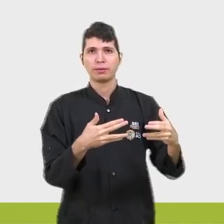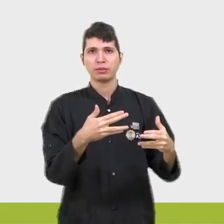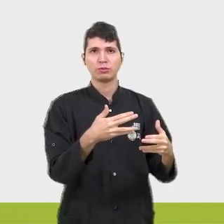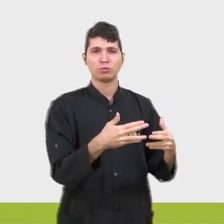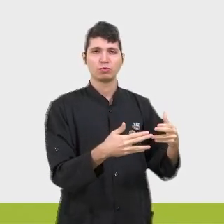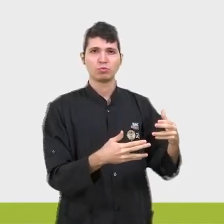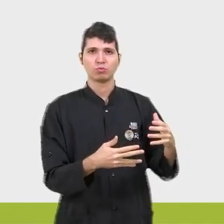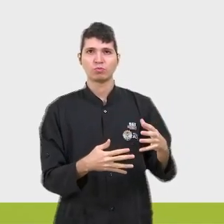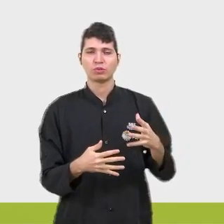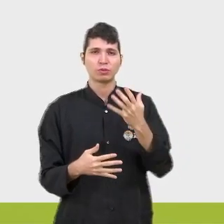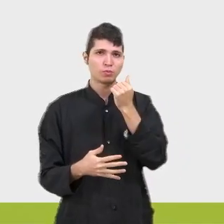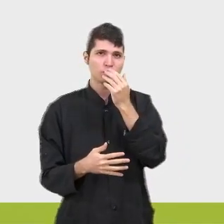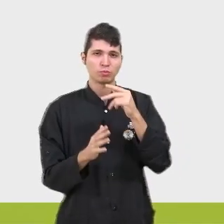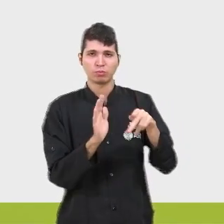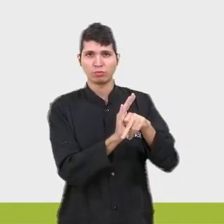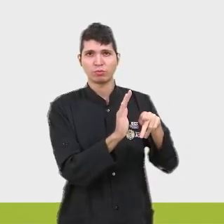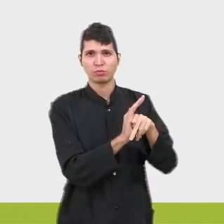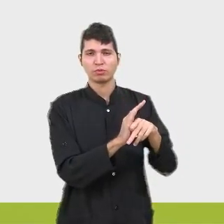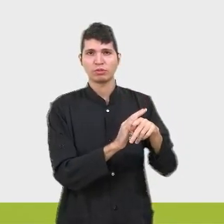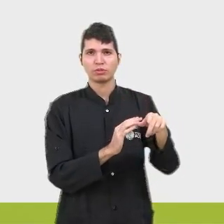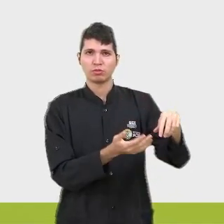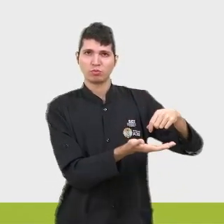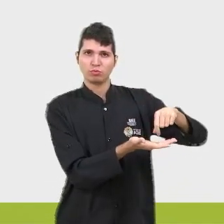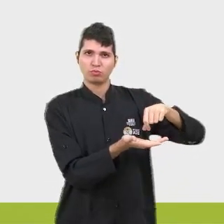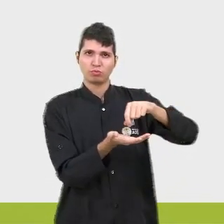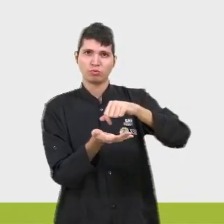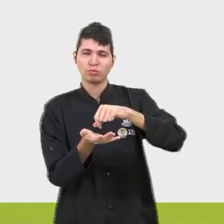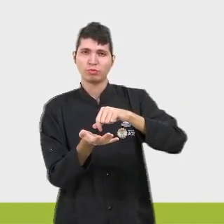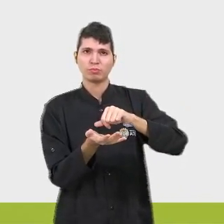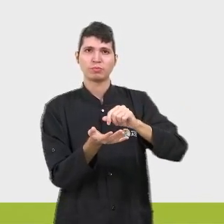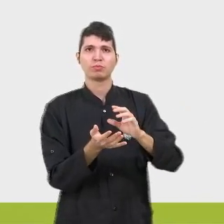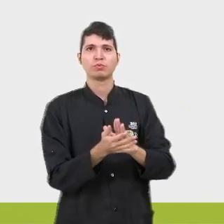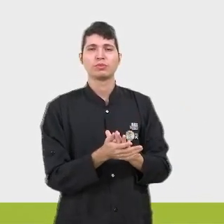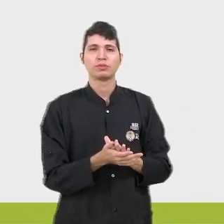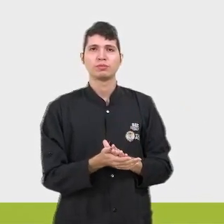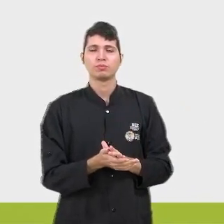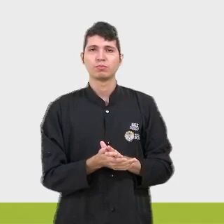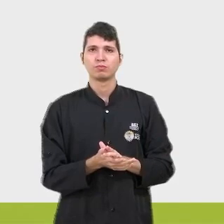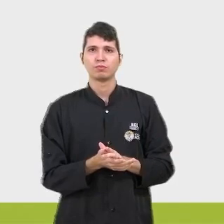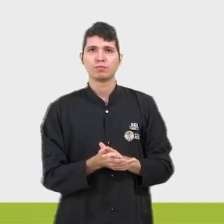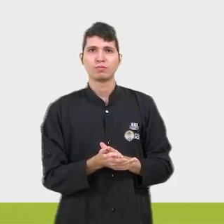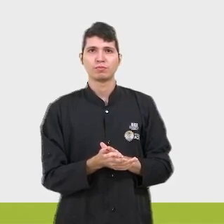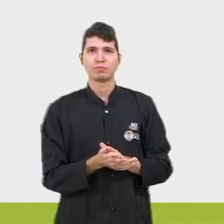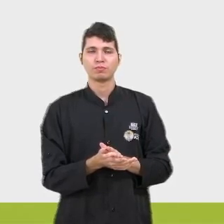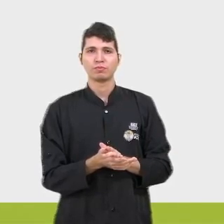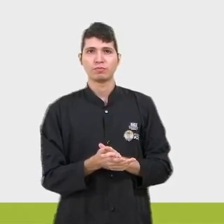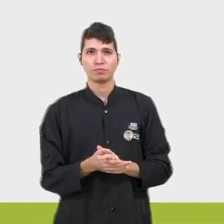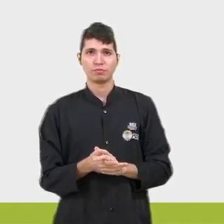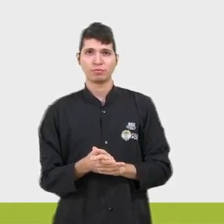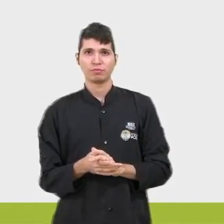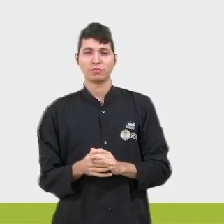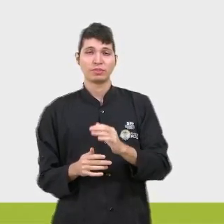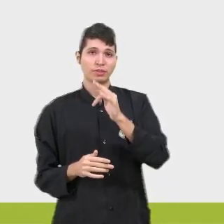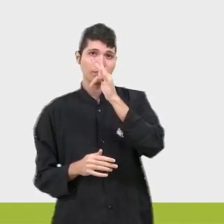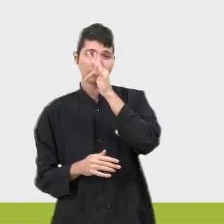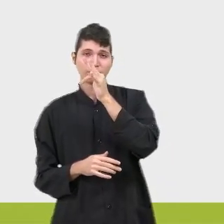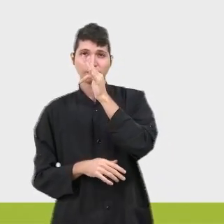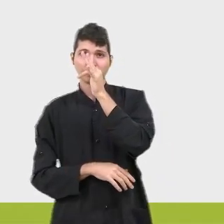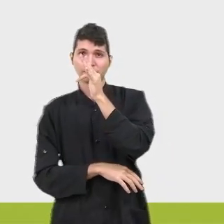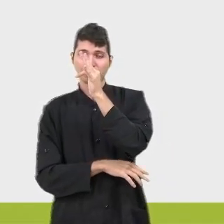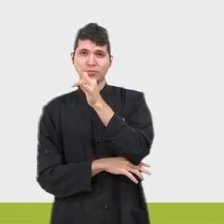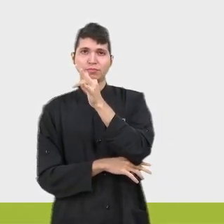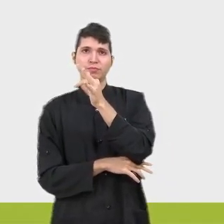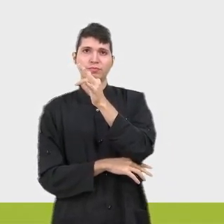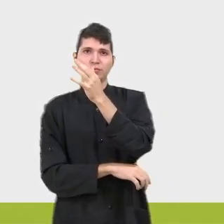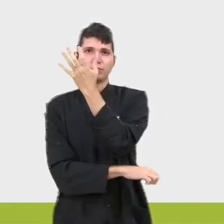sementes, provocou impactos consideráveis na vegetação do Pantanal brasileiro. Estamos falando do Pantanal, hein? A flora, embora